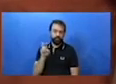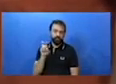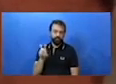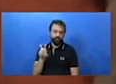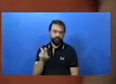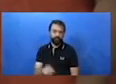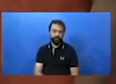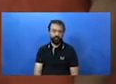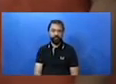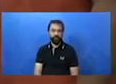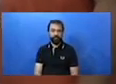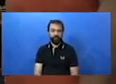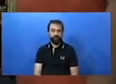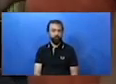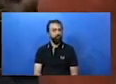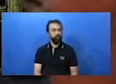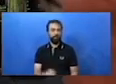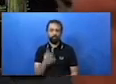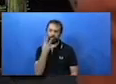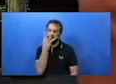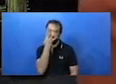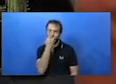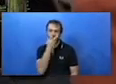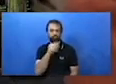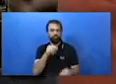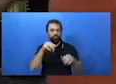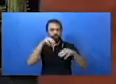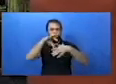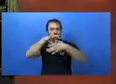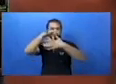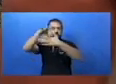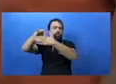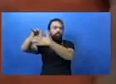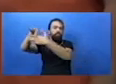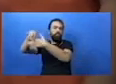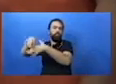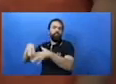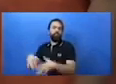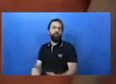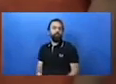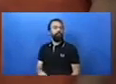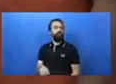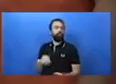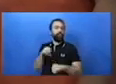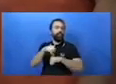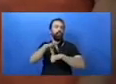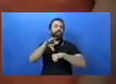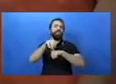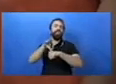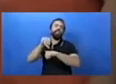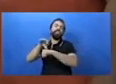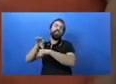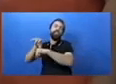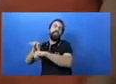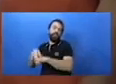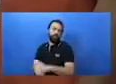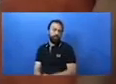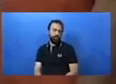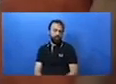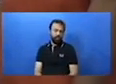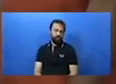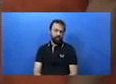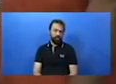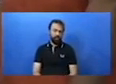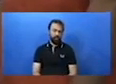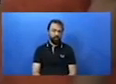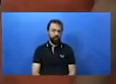Aqui, ó, o capricho dos nossos coordenadores, colocaram as diquinhas aqui, ó, para você falar, porque ele pede que